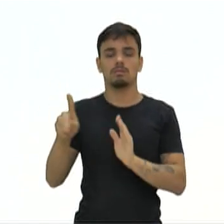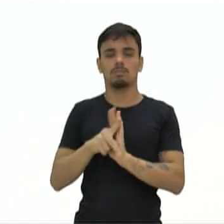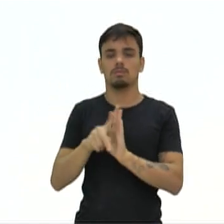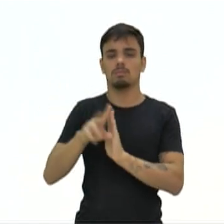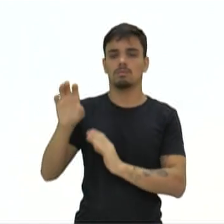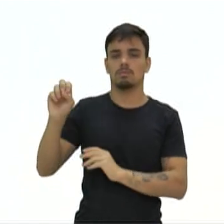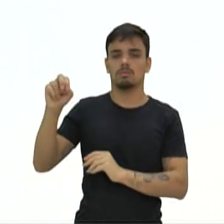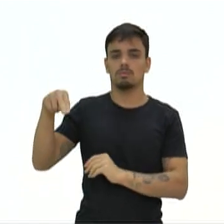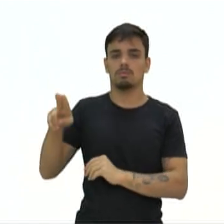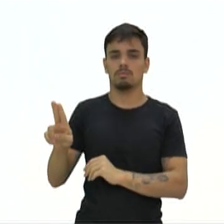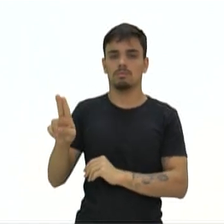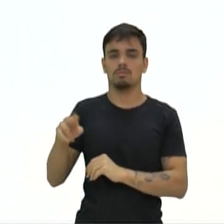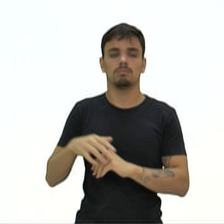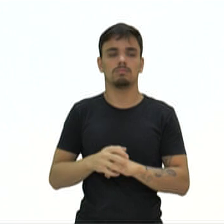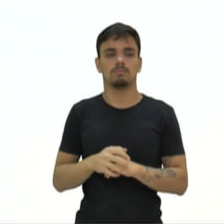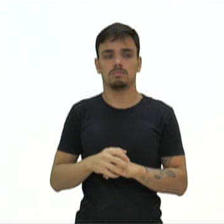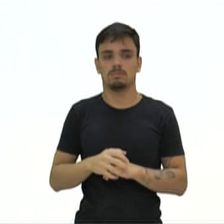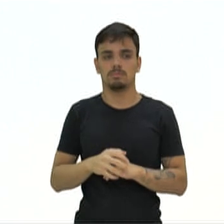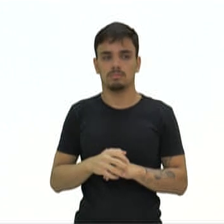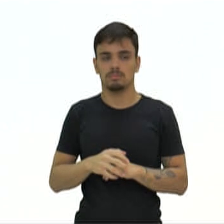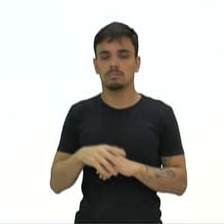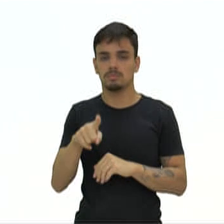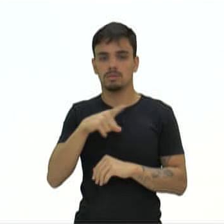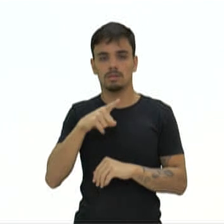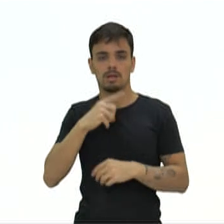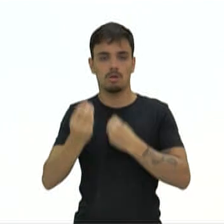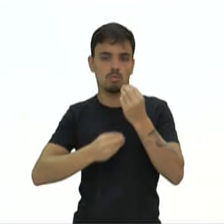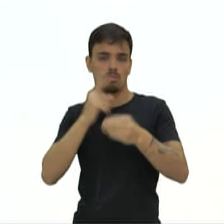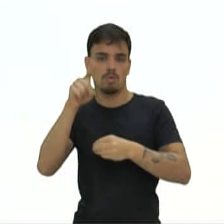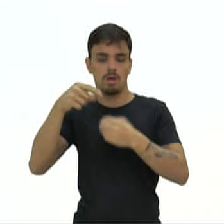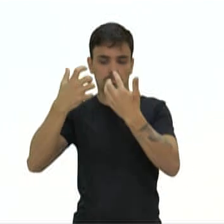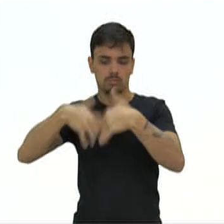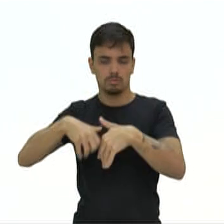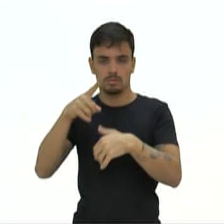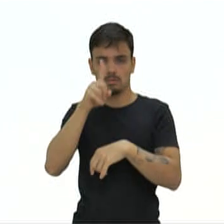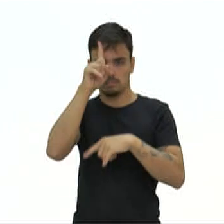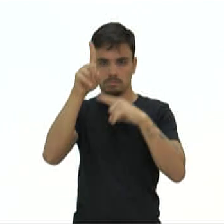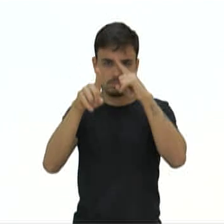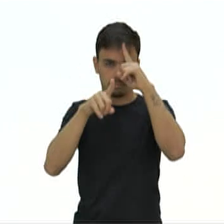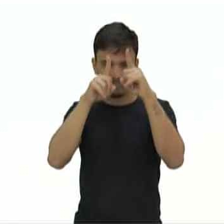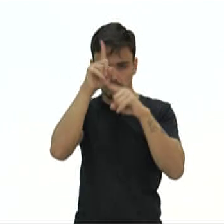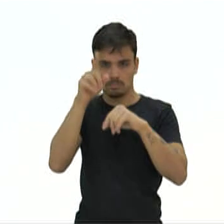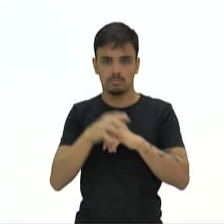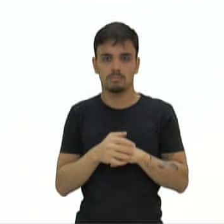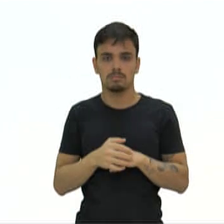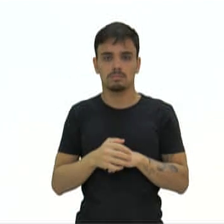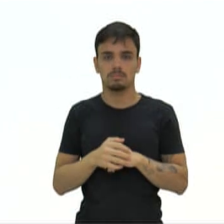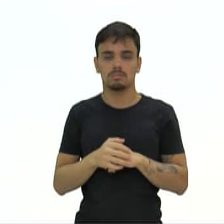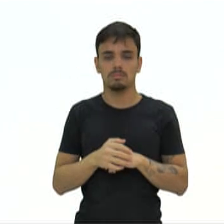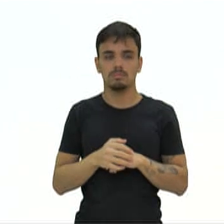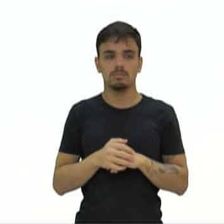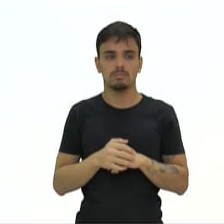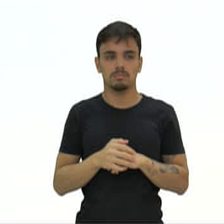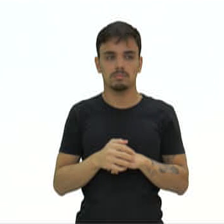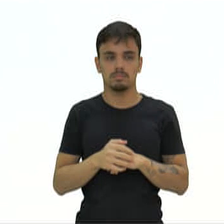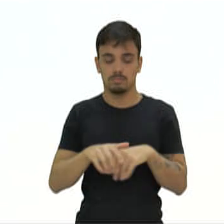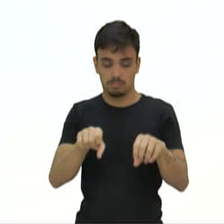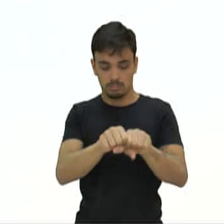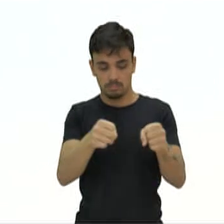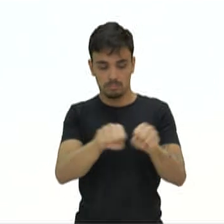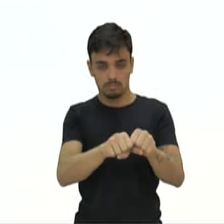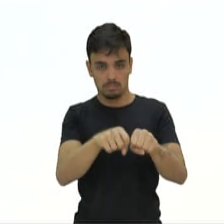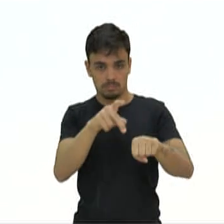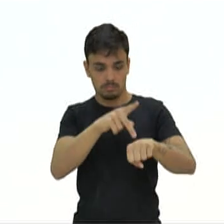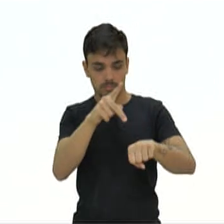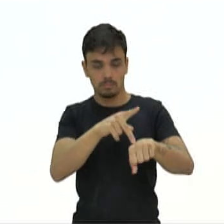você pense sobre esta ideia. A erosão do solo coloca um desafio